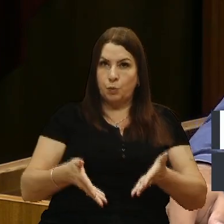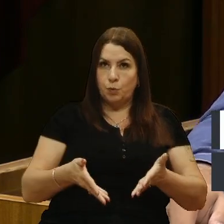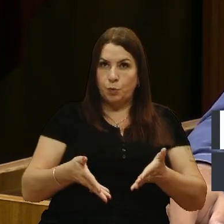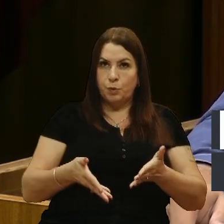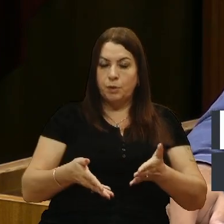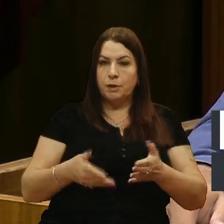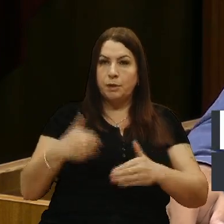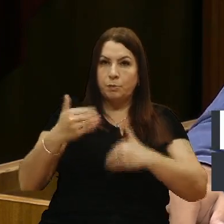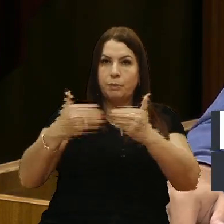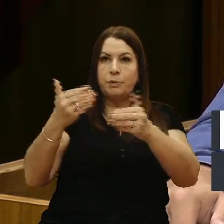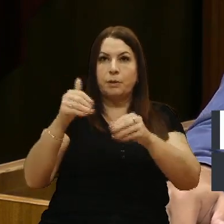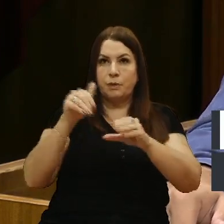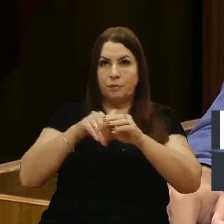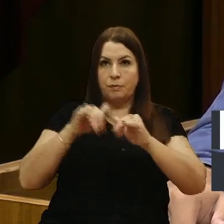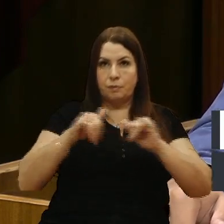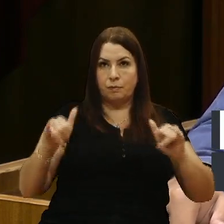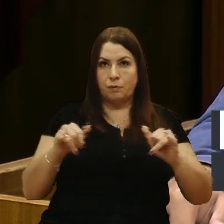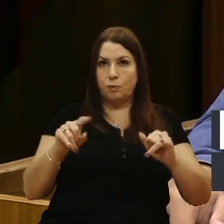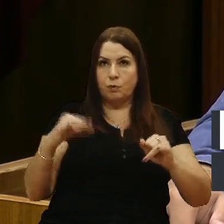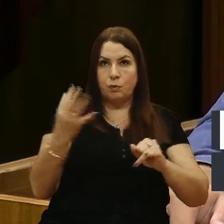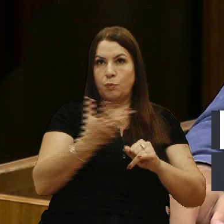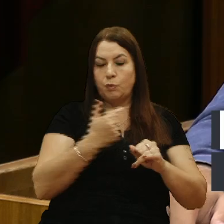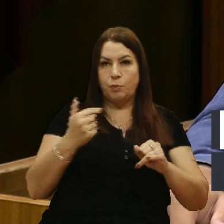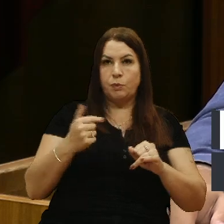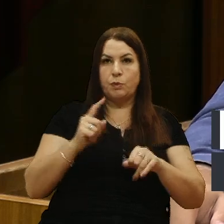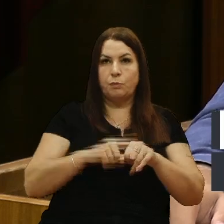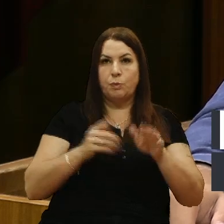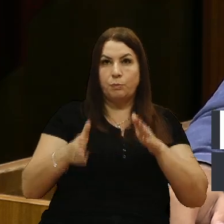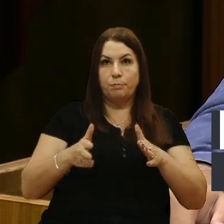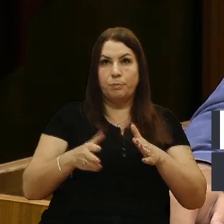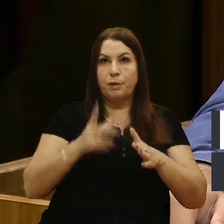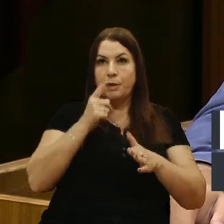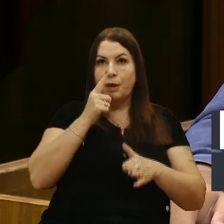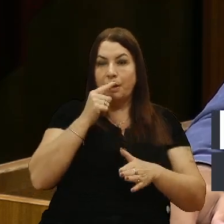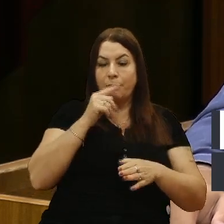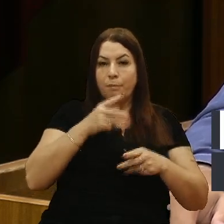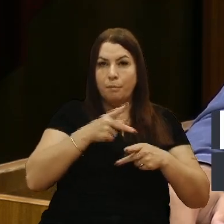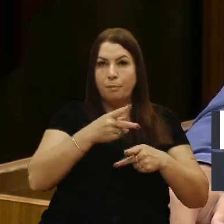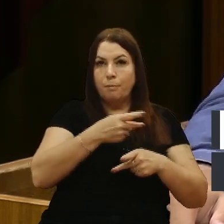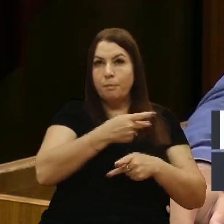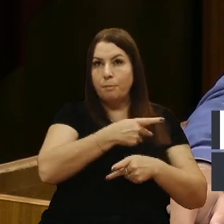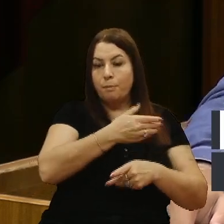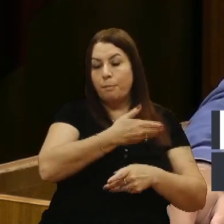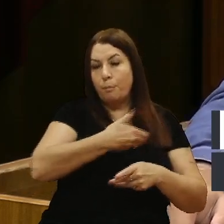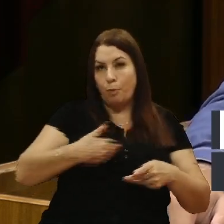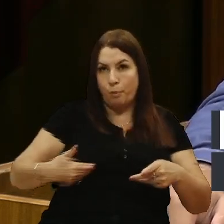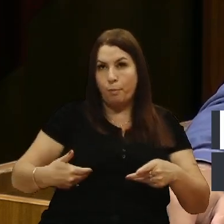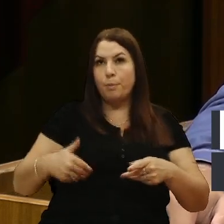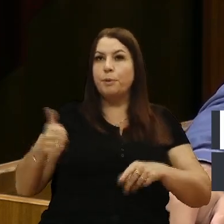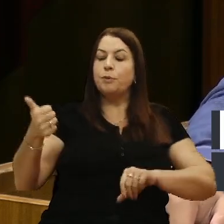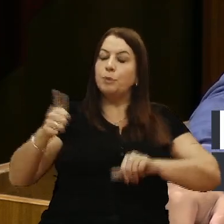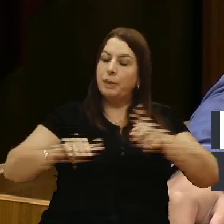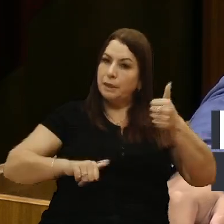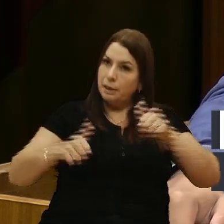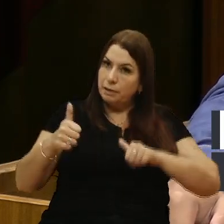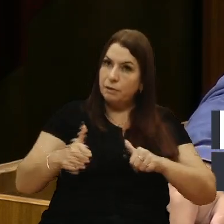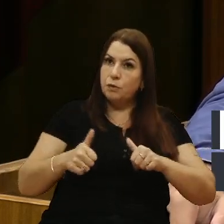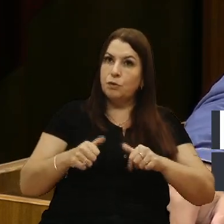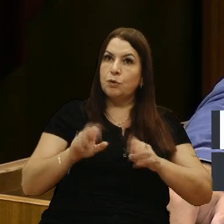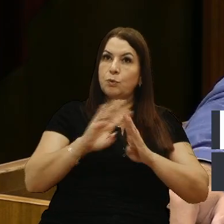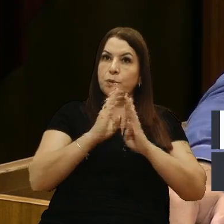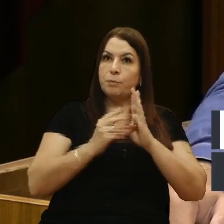no processo eleitoral ou em todos os momentos. Água pública, de qualidade, o